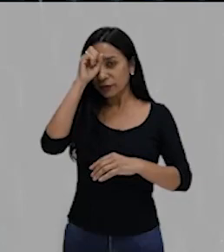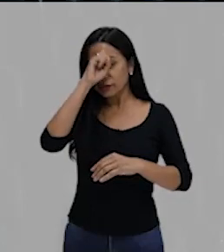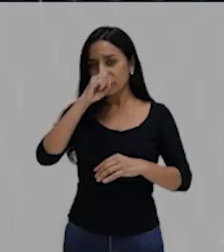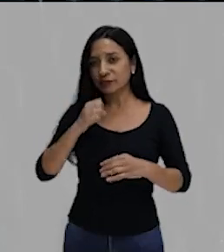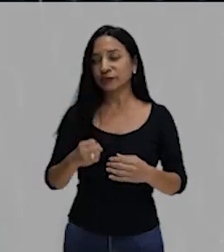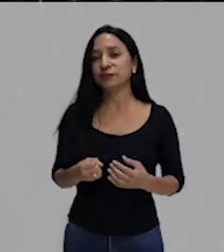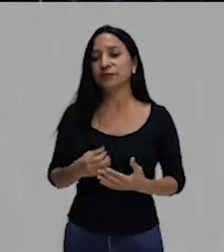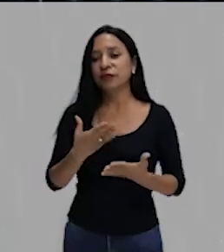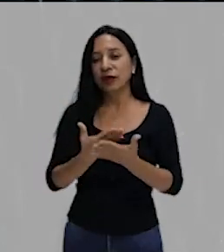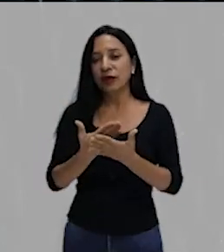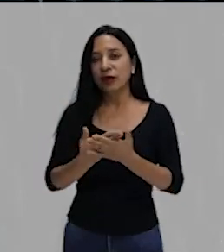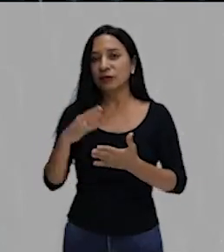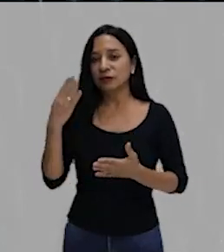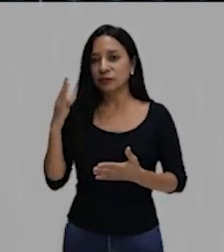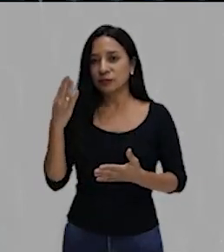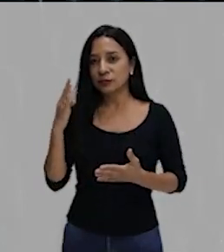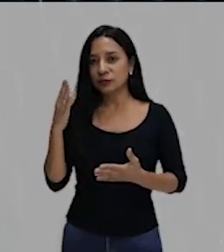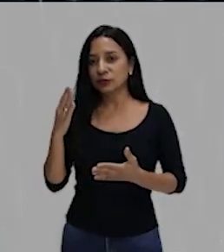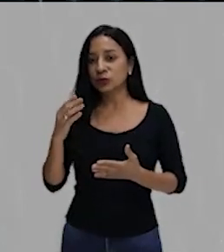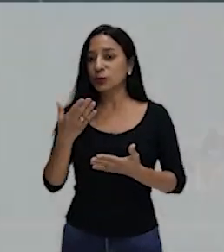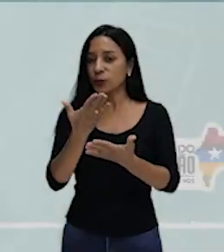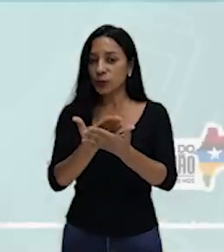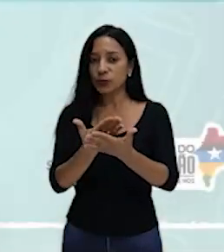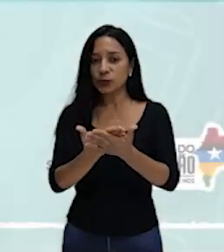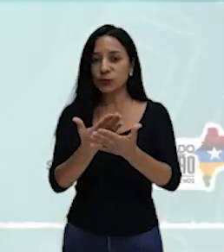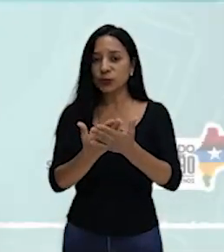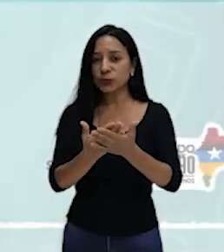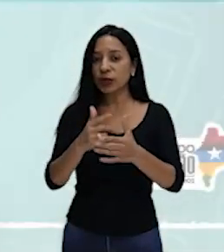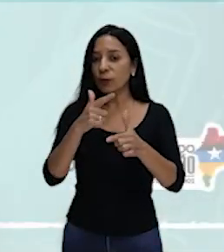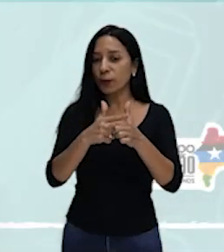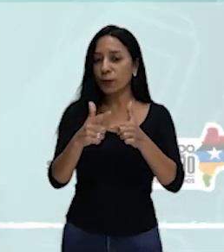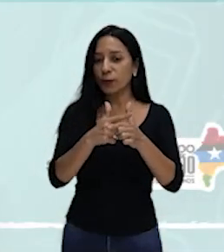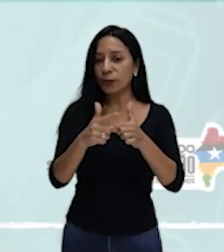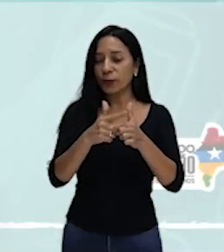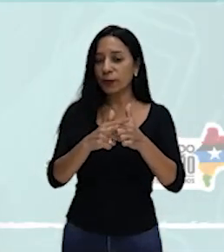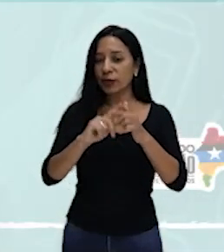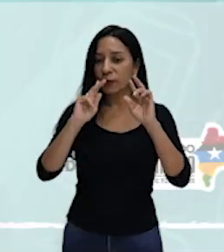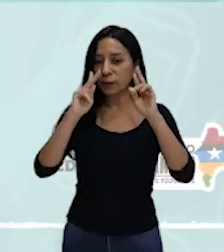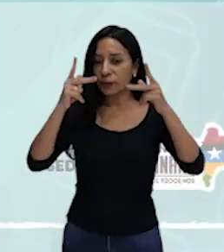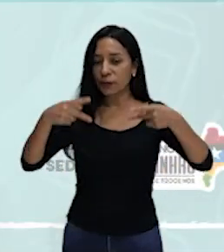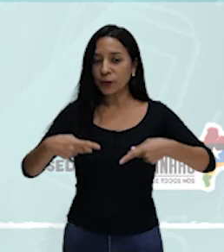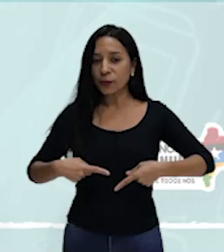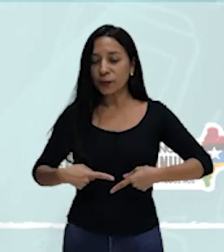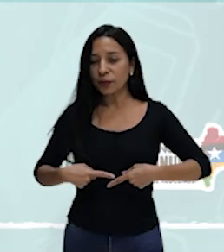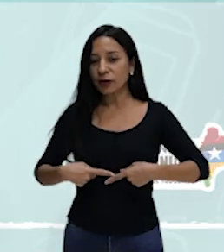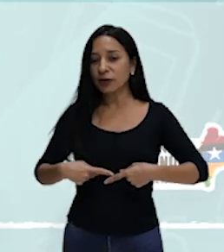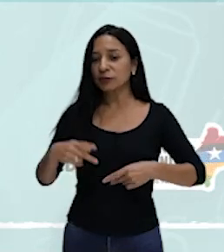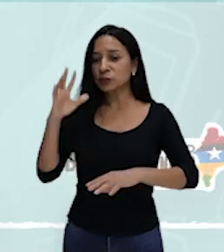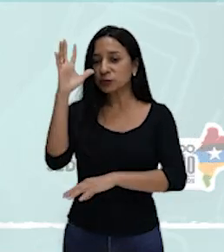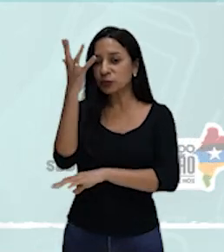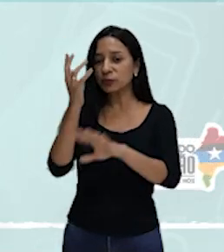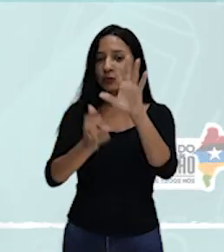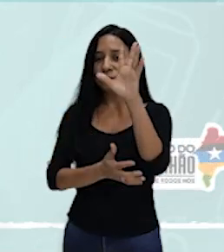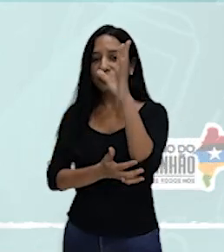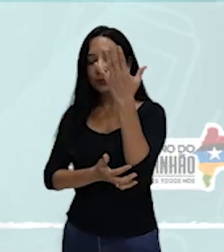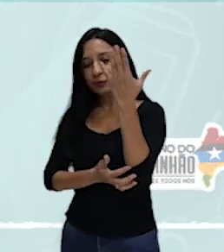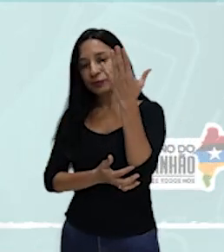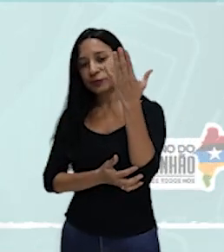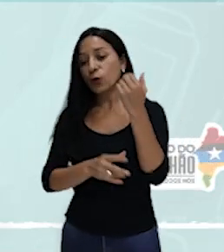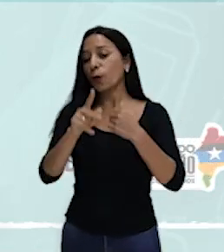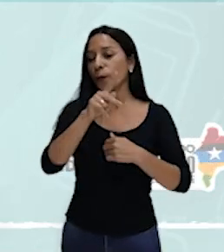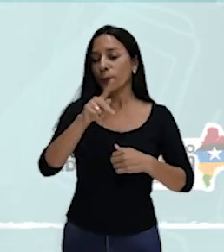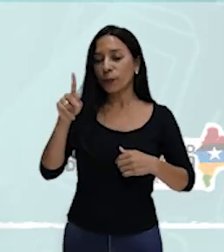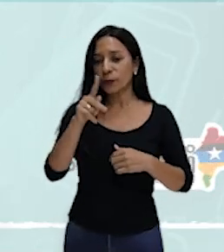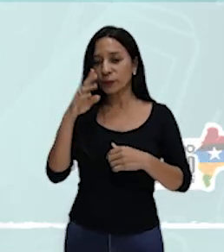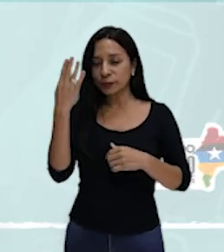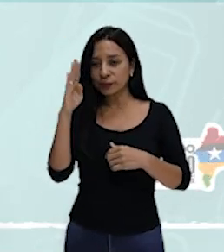nós vamos trabalhar sobre o impacto da espécie humana sobre a natureza. Eu sou o seu professor de biologia, professor Celso